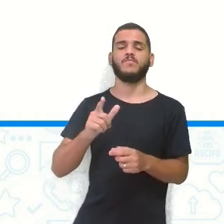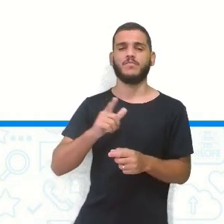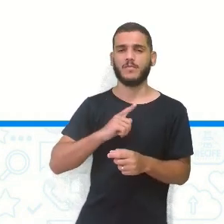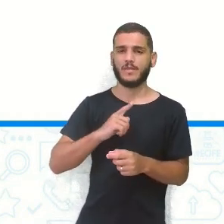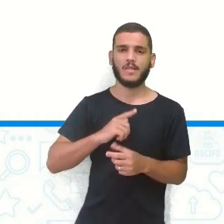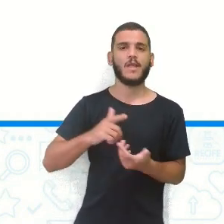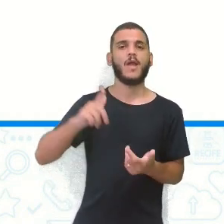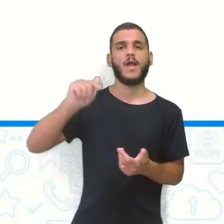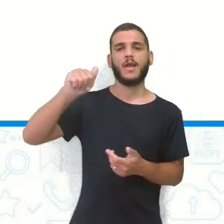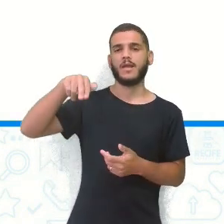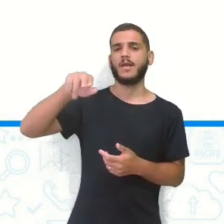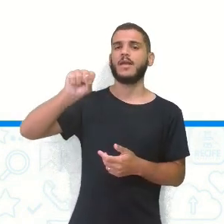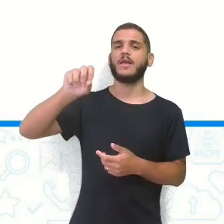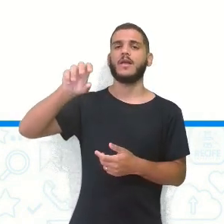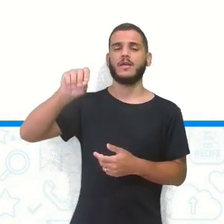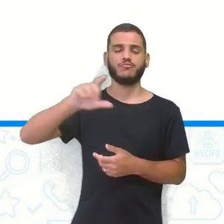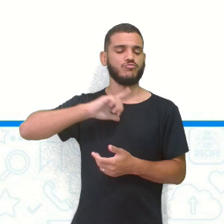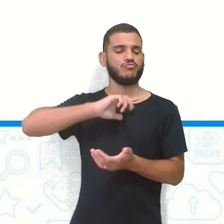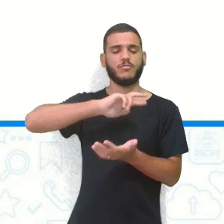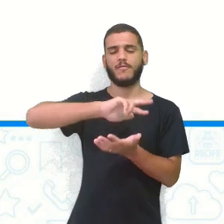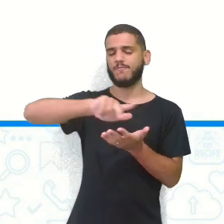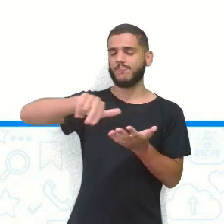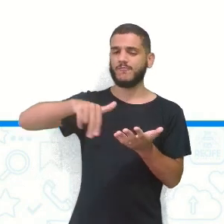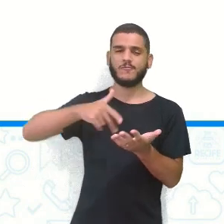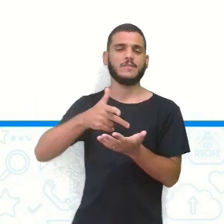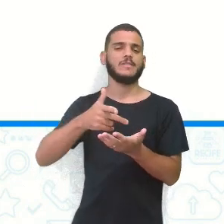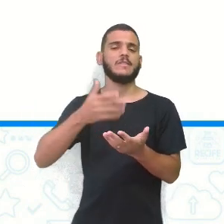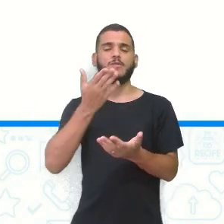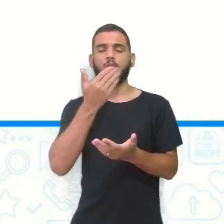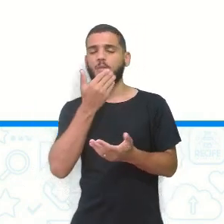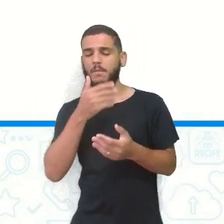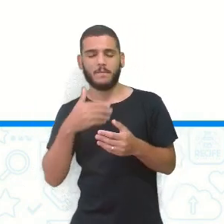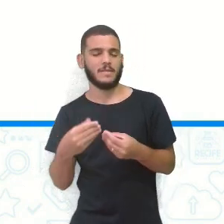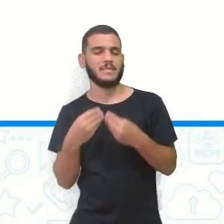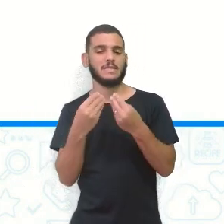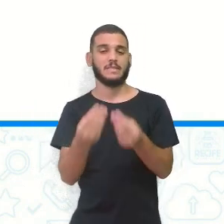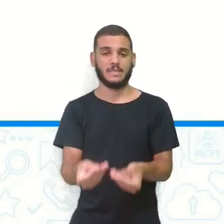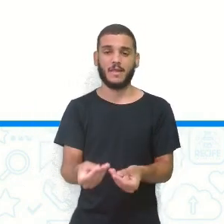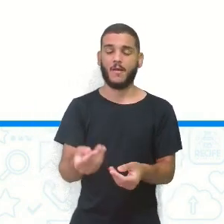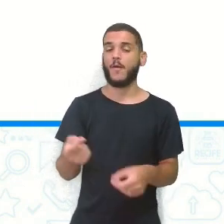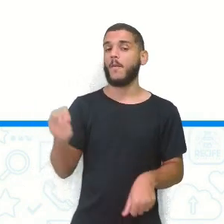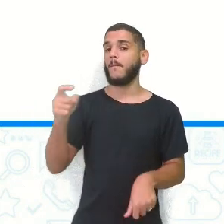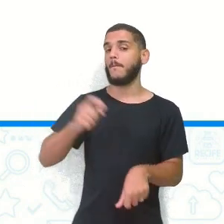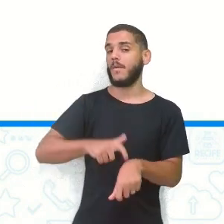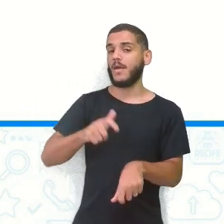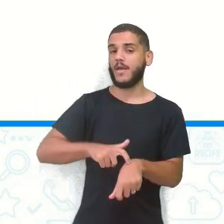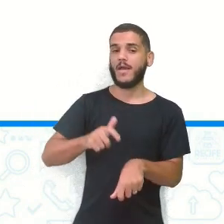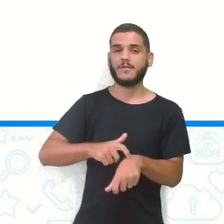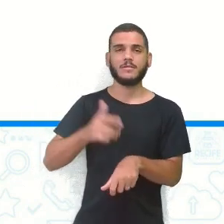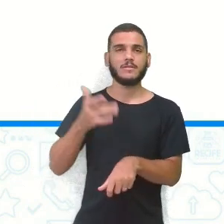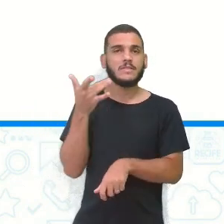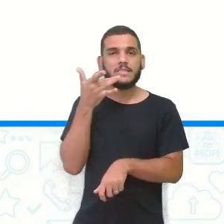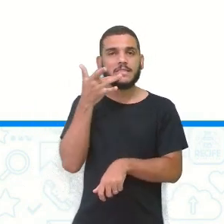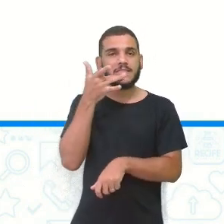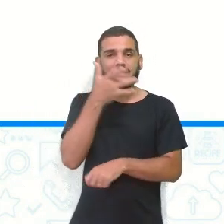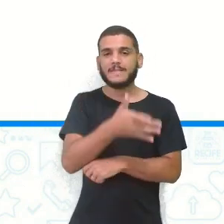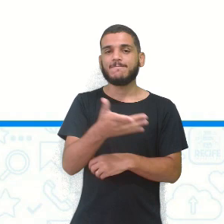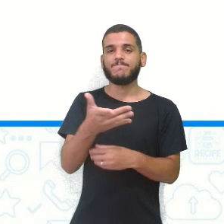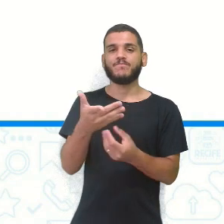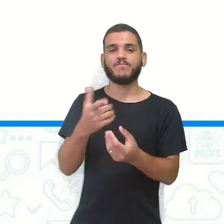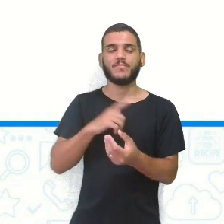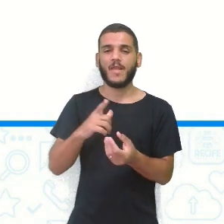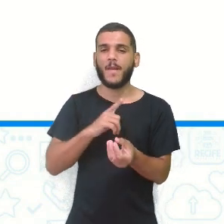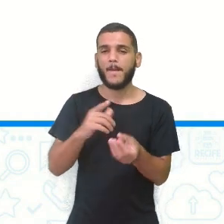maçãs, ameixas e outras delícias, prontas para serem saboreadas e que vinham em sua